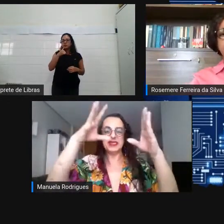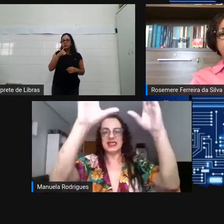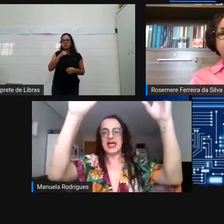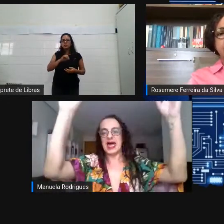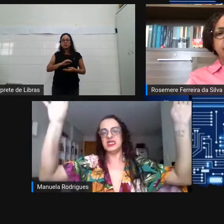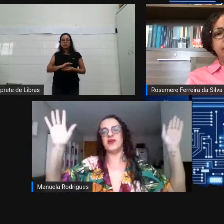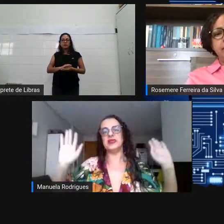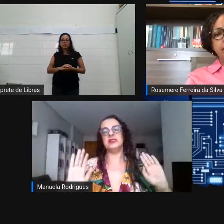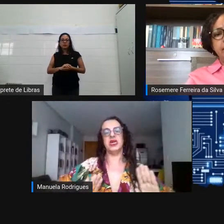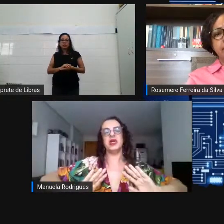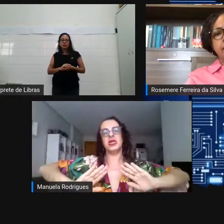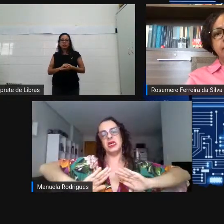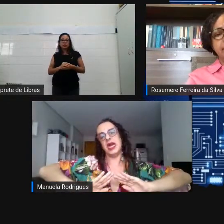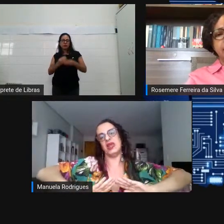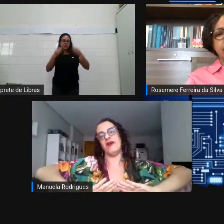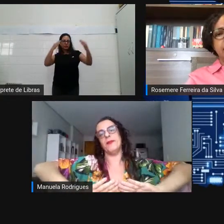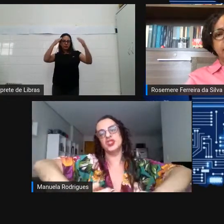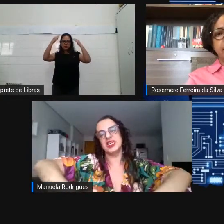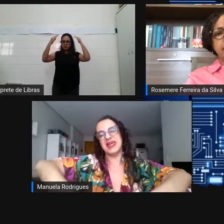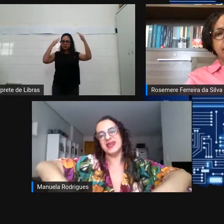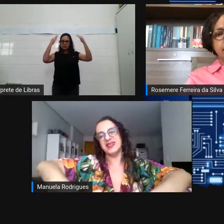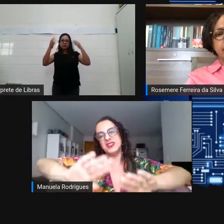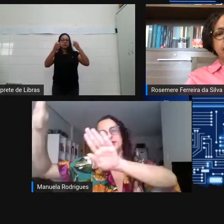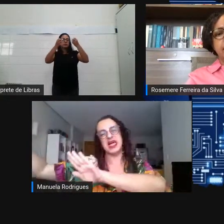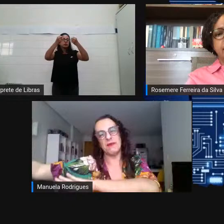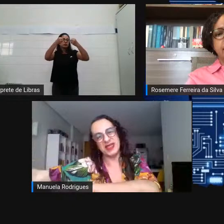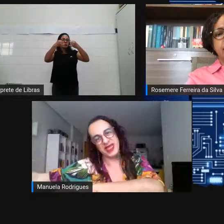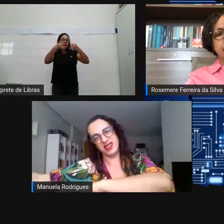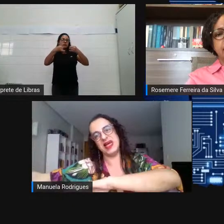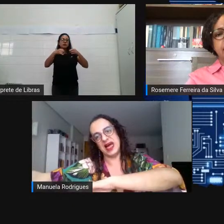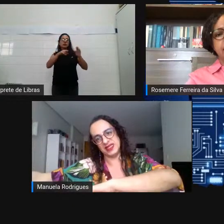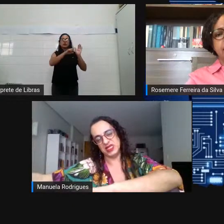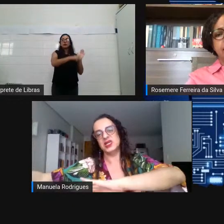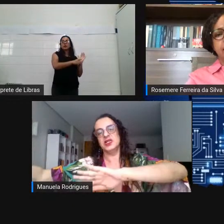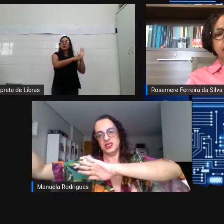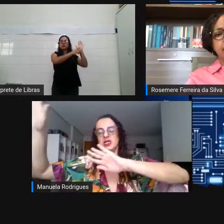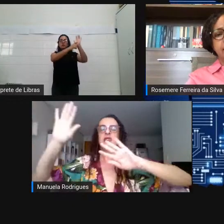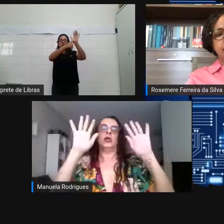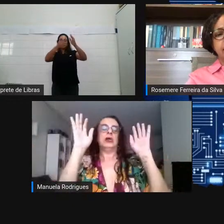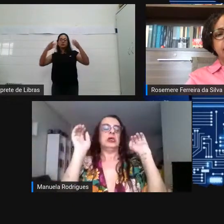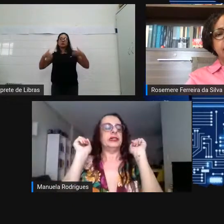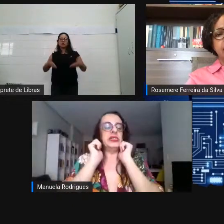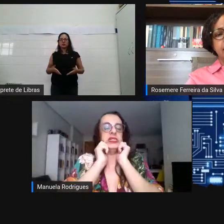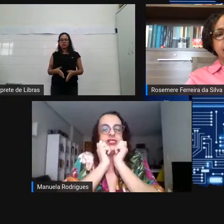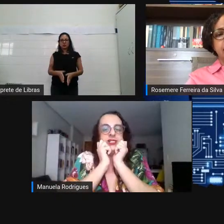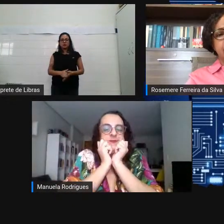a psicanálise vai dizer que ela vai projetar isso na maternidade,